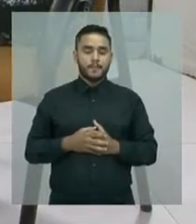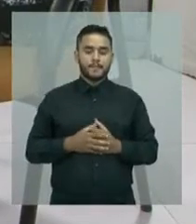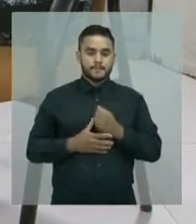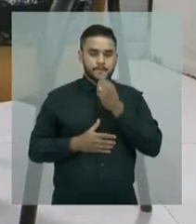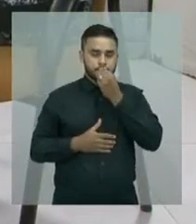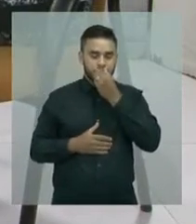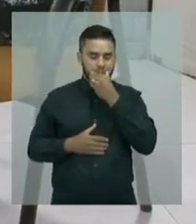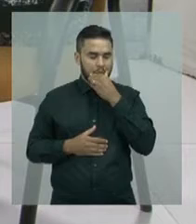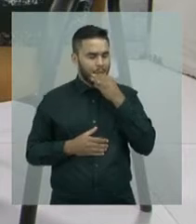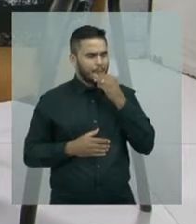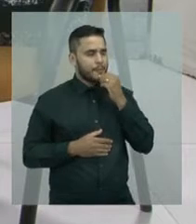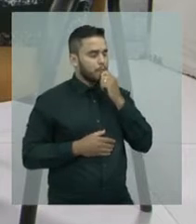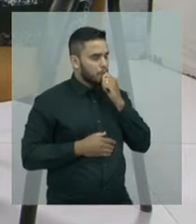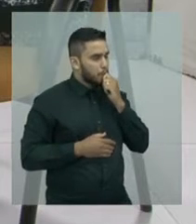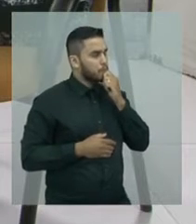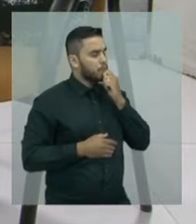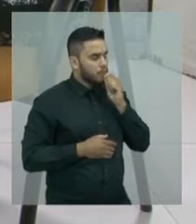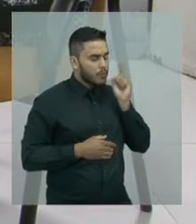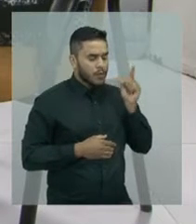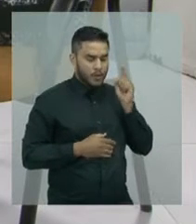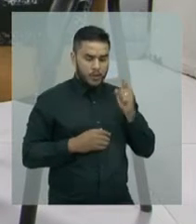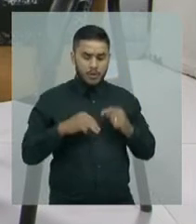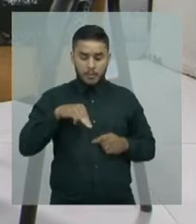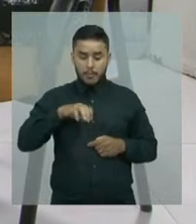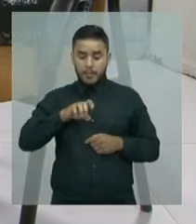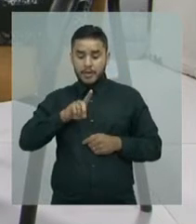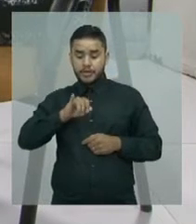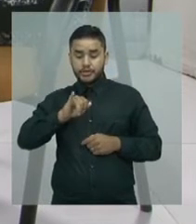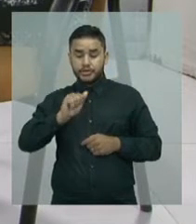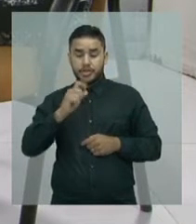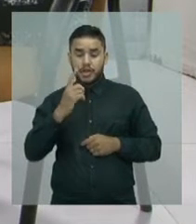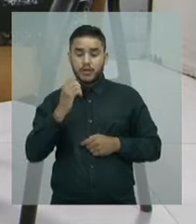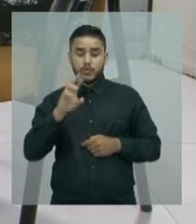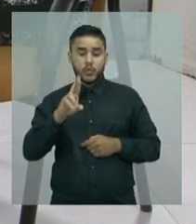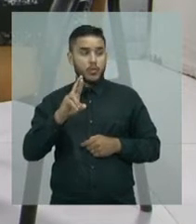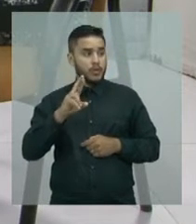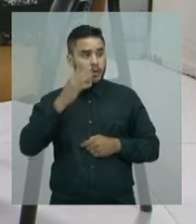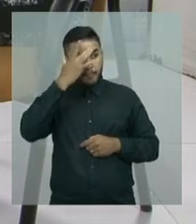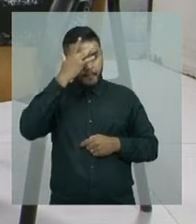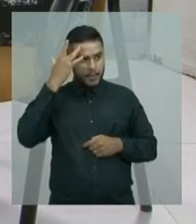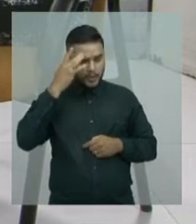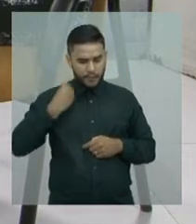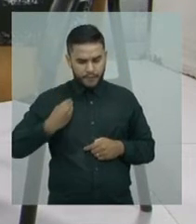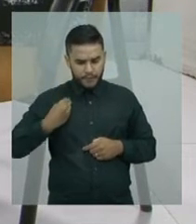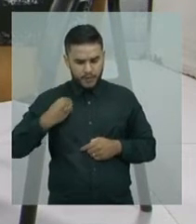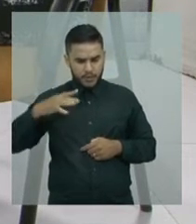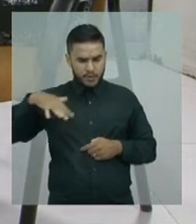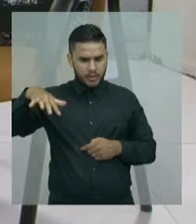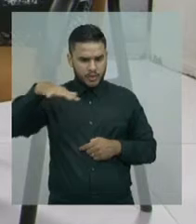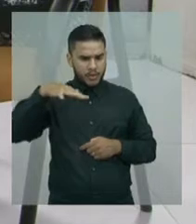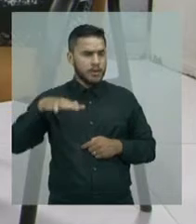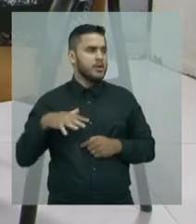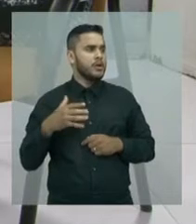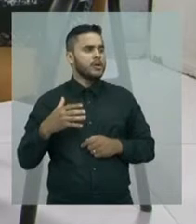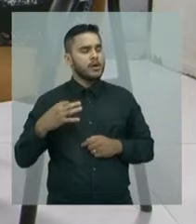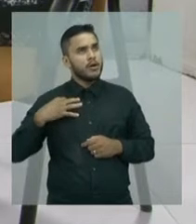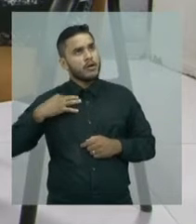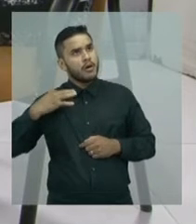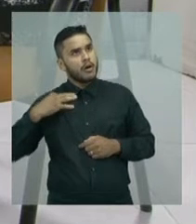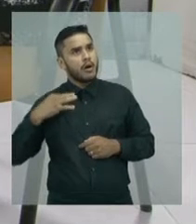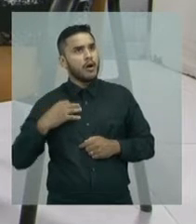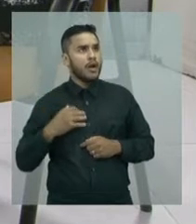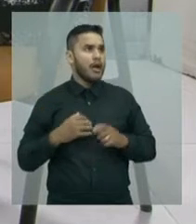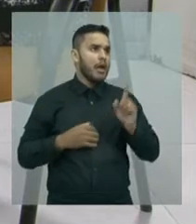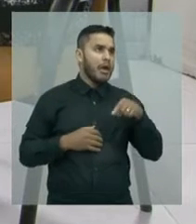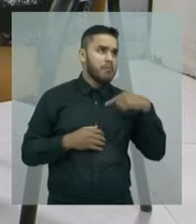os mediadores, né, dos núcleos comunitários são pessoas ali da comunidade ou são advogados